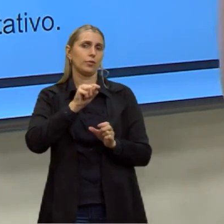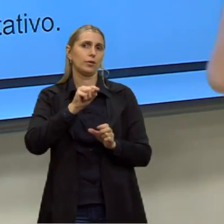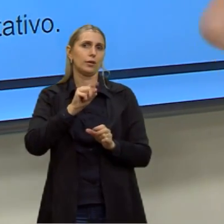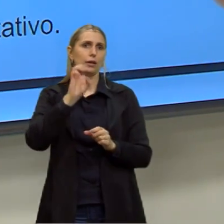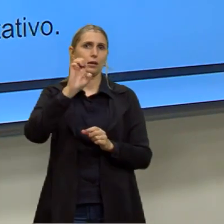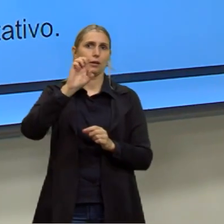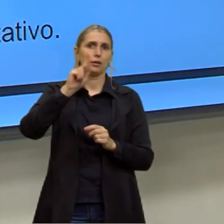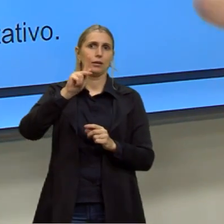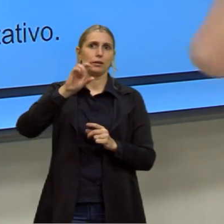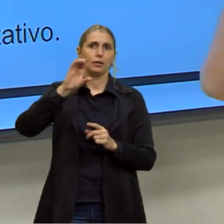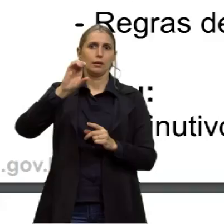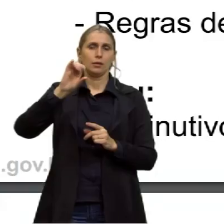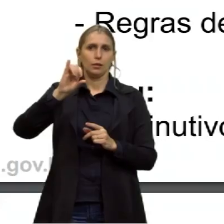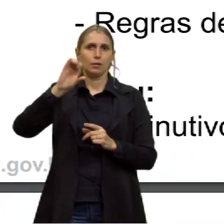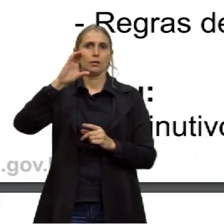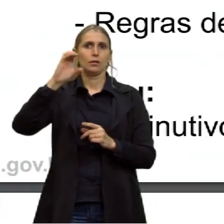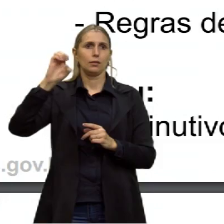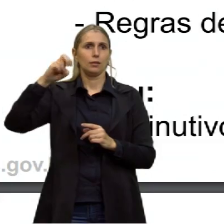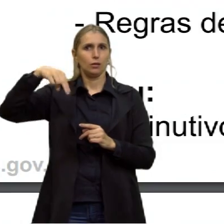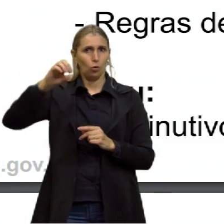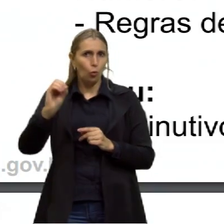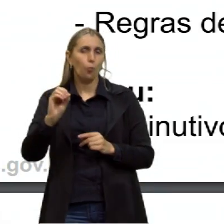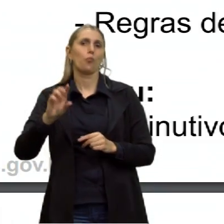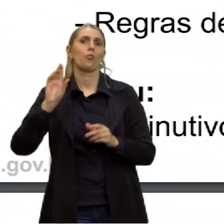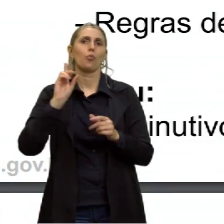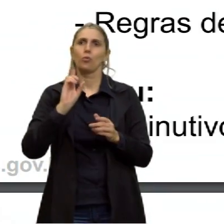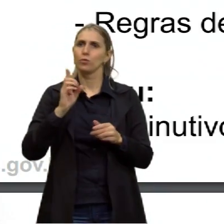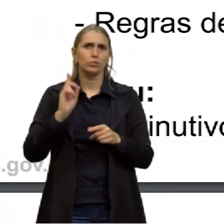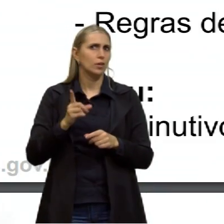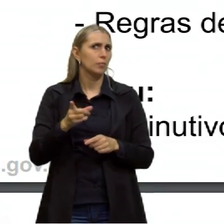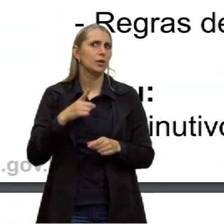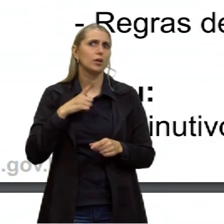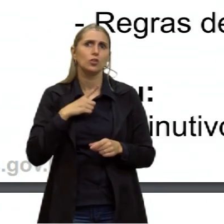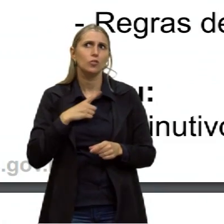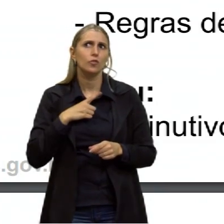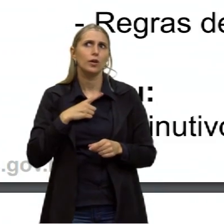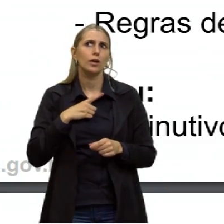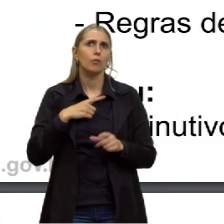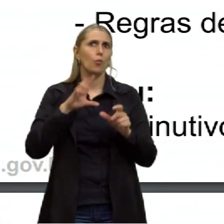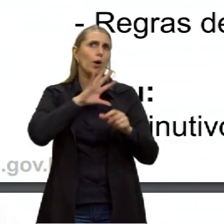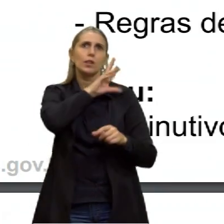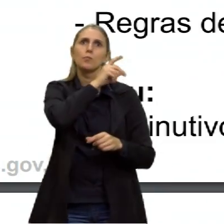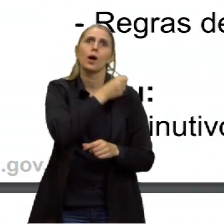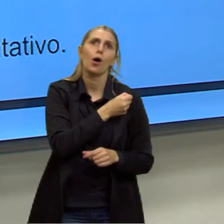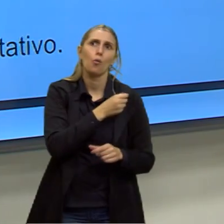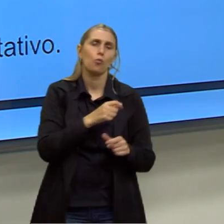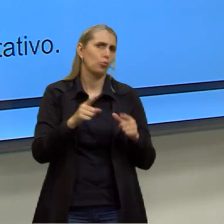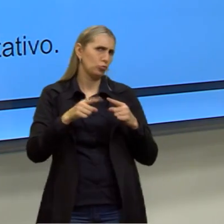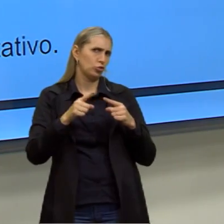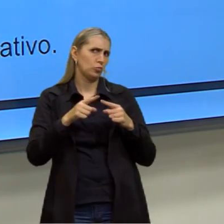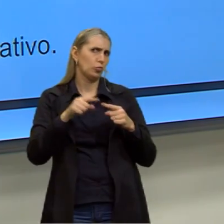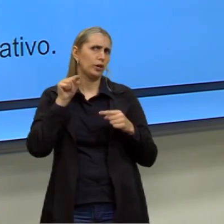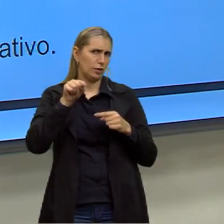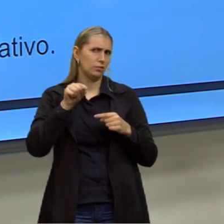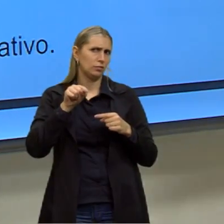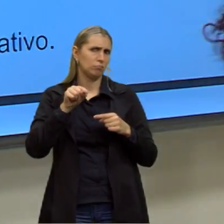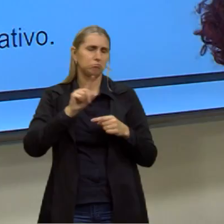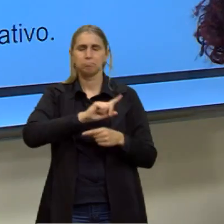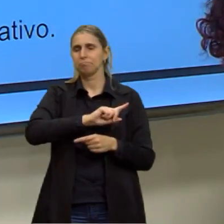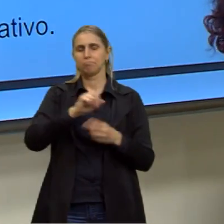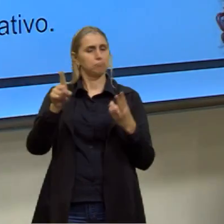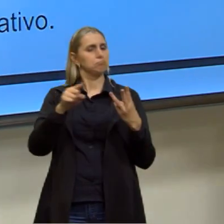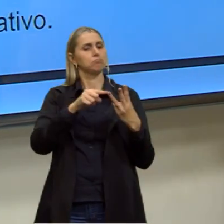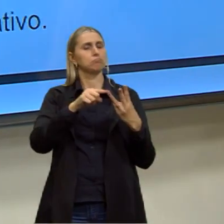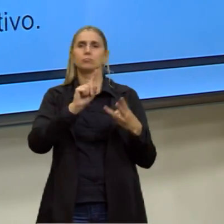epicenos tá professora então toda vez que apareceu um animal gênero é epiceno não porque que não